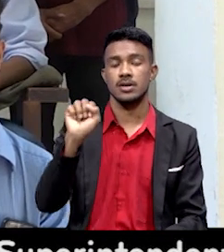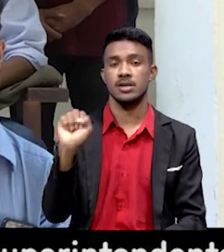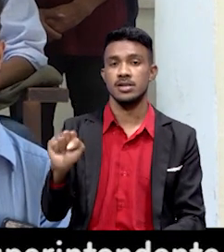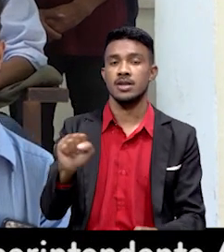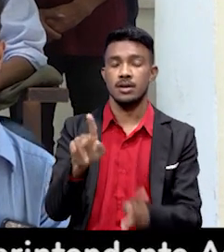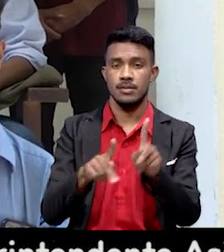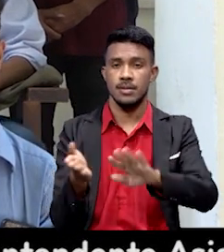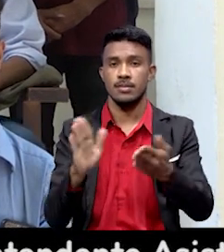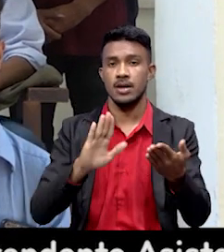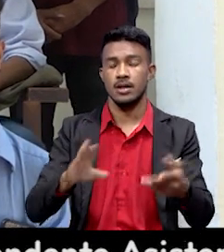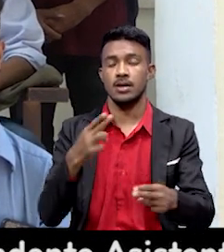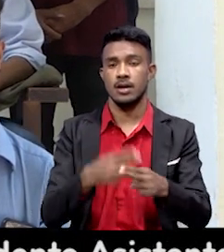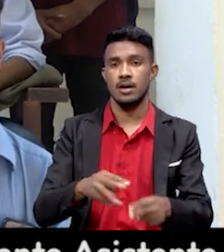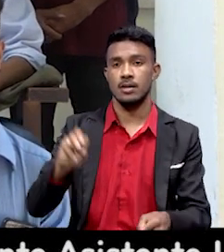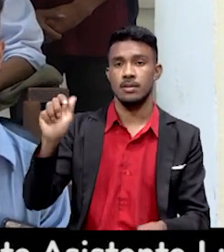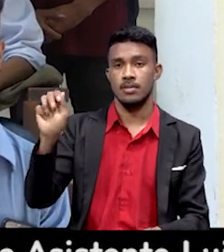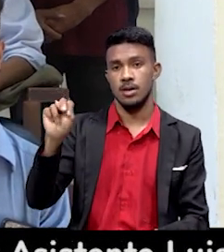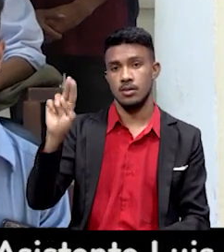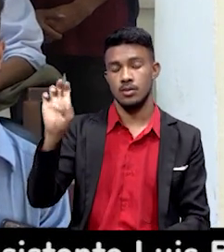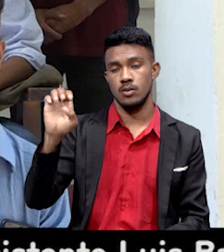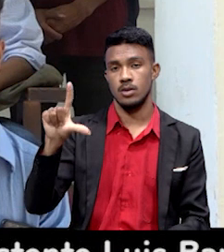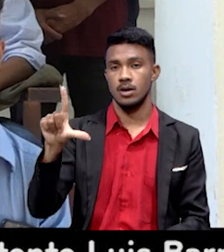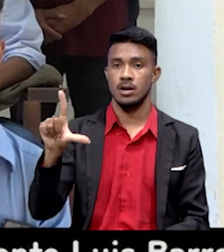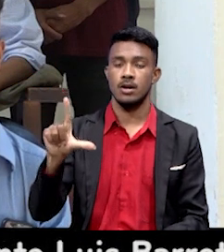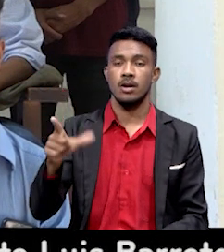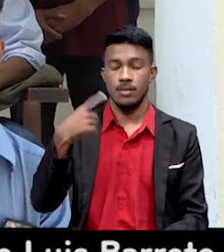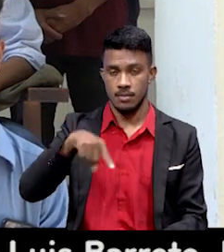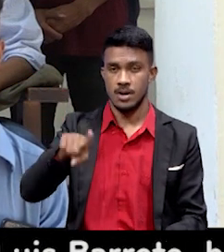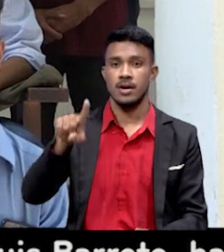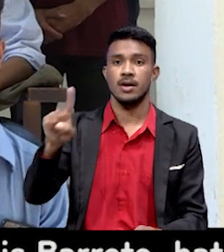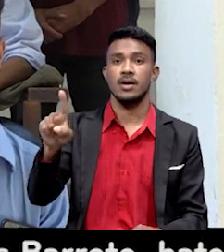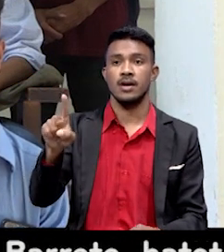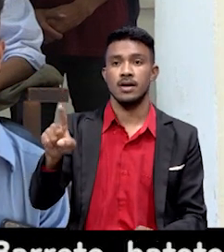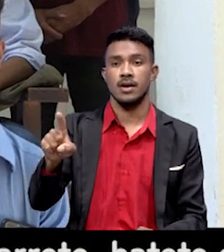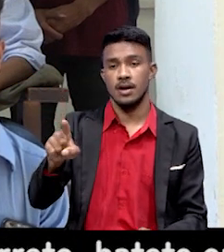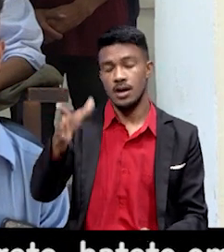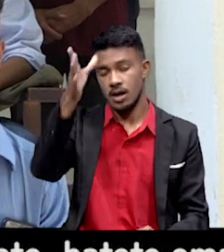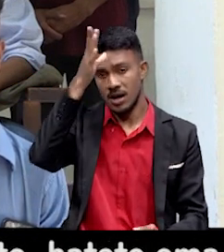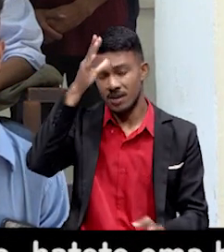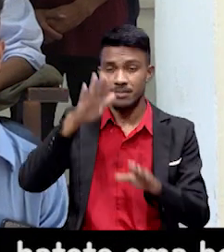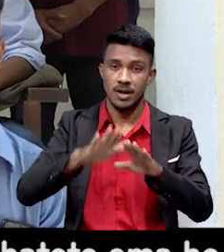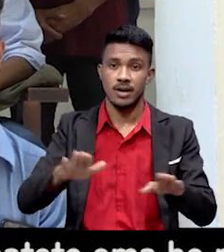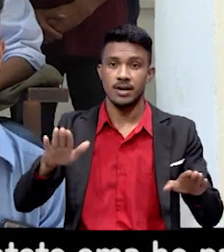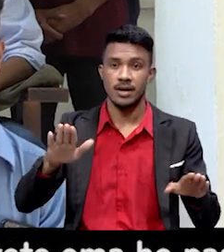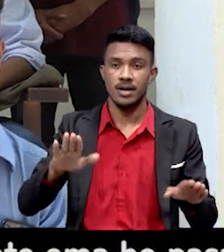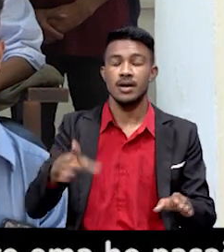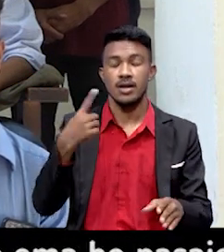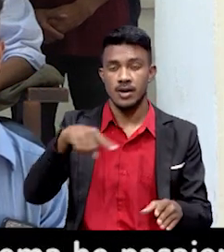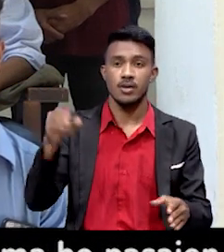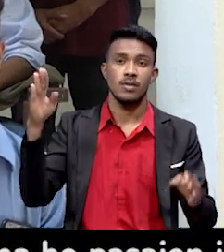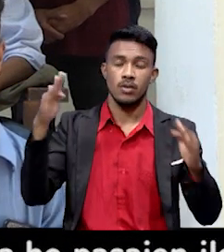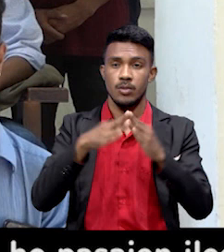matbiang Manuel José Correia, baia amankik Celso Mateus Correia, ni uma ia suku